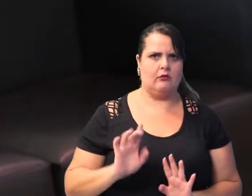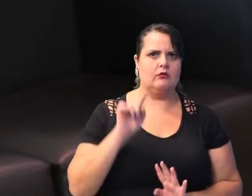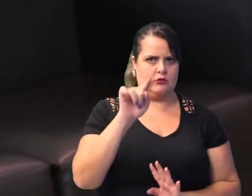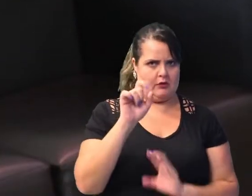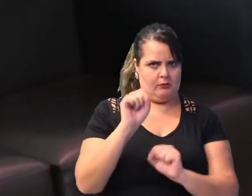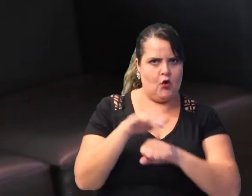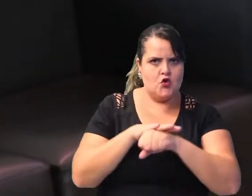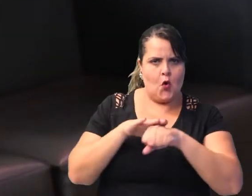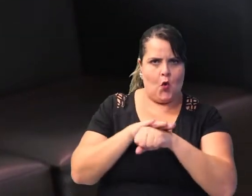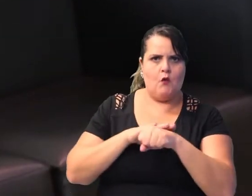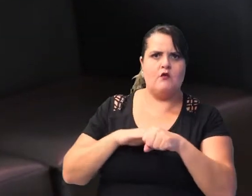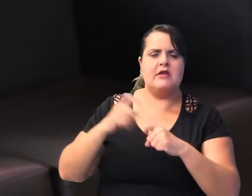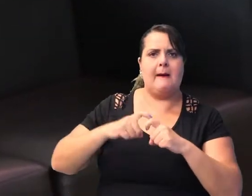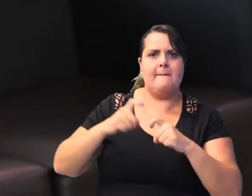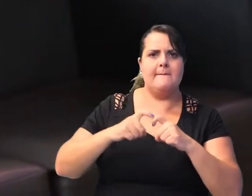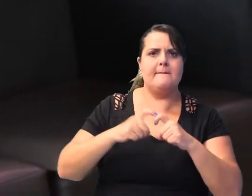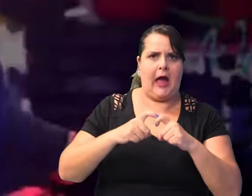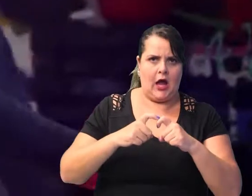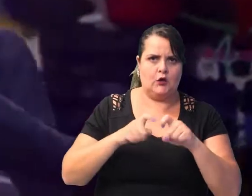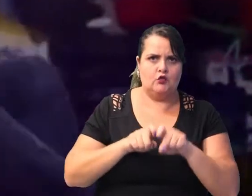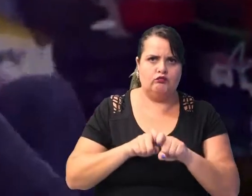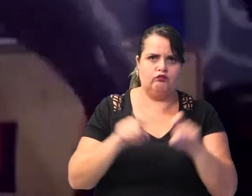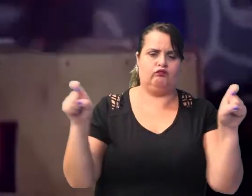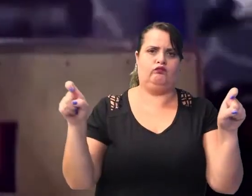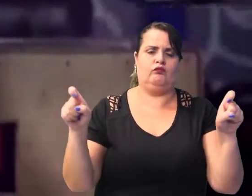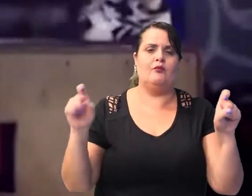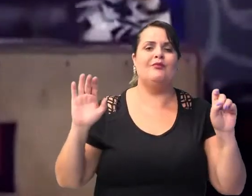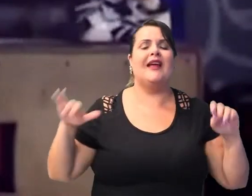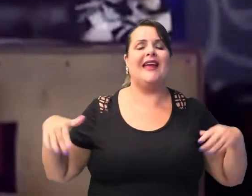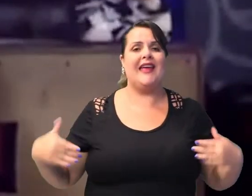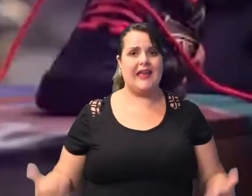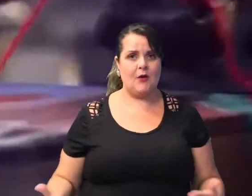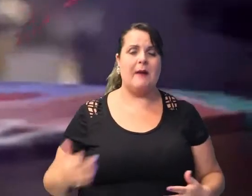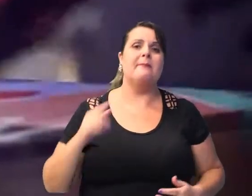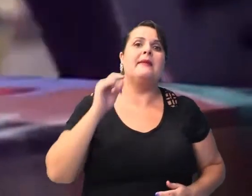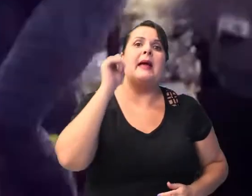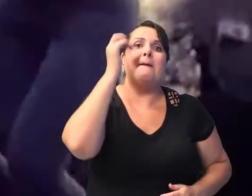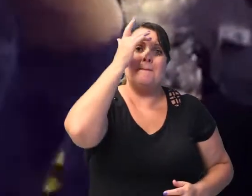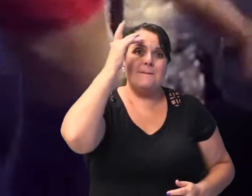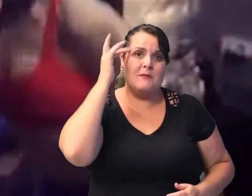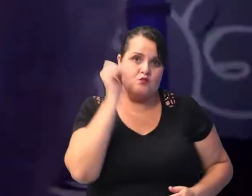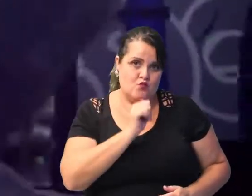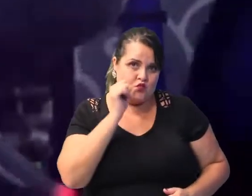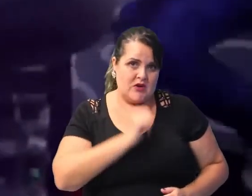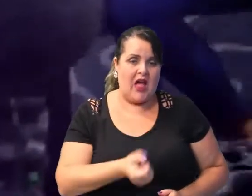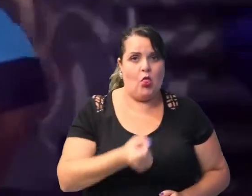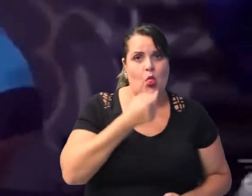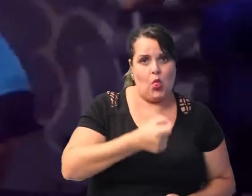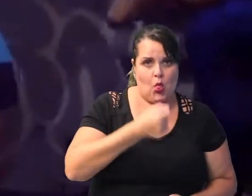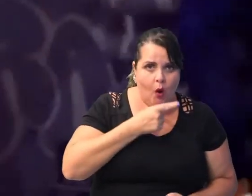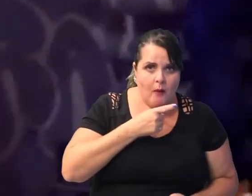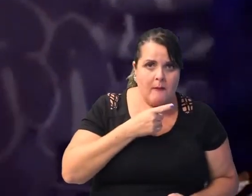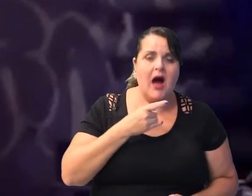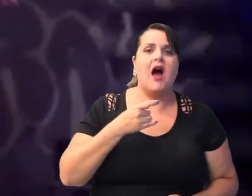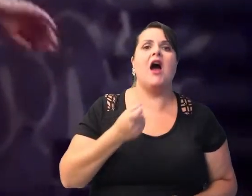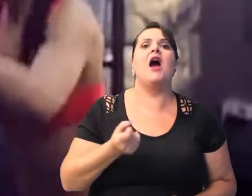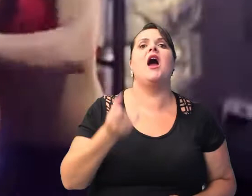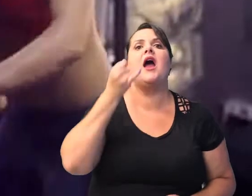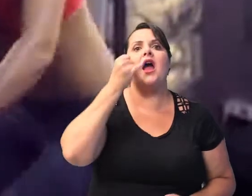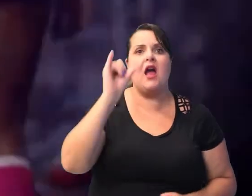tecnicamente a gente vai abordar que alguns assuntos anticoncepcional em ganho de peso você acha que você pode engordar usando